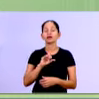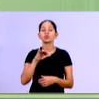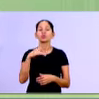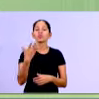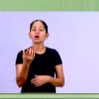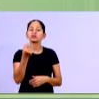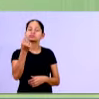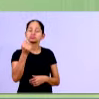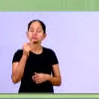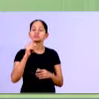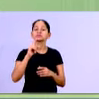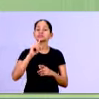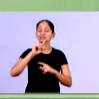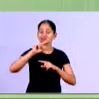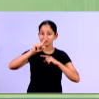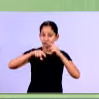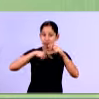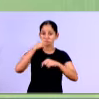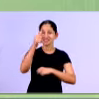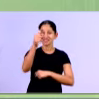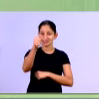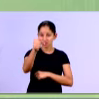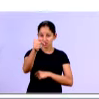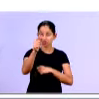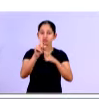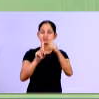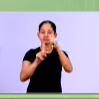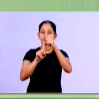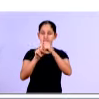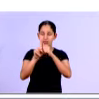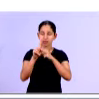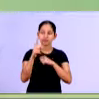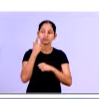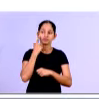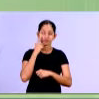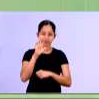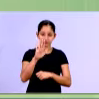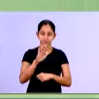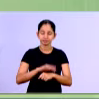dessa aplicação depois de 7 meses? Voltando aqui, opa.